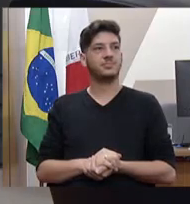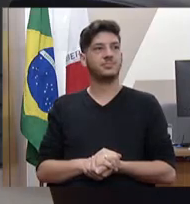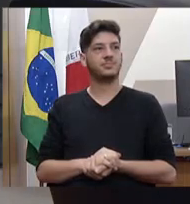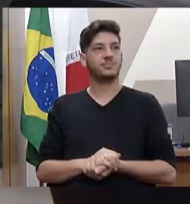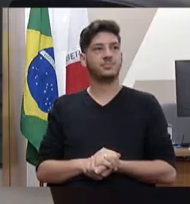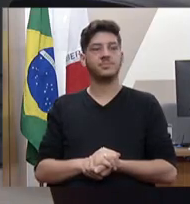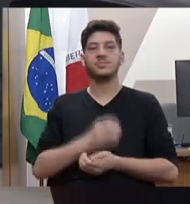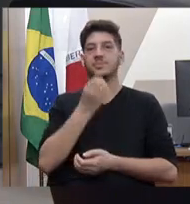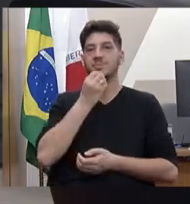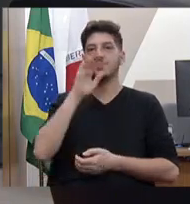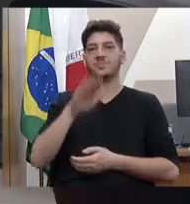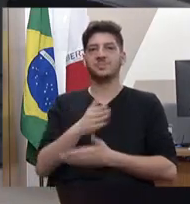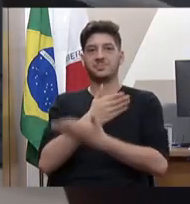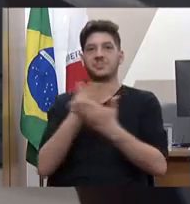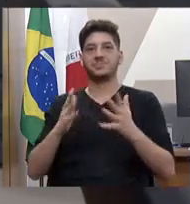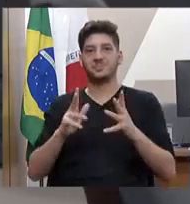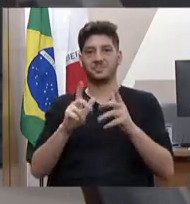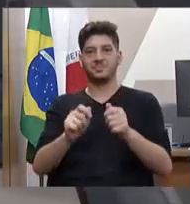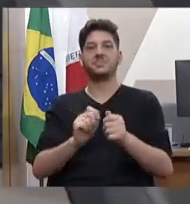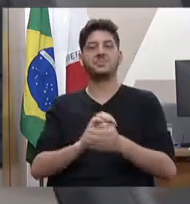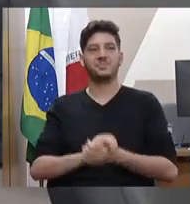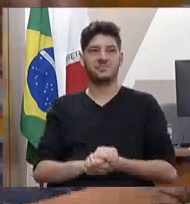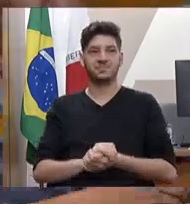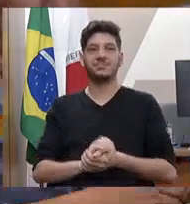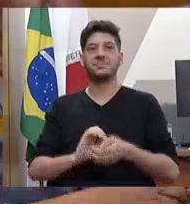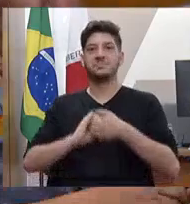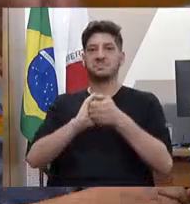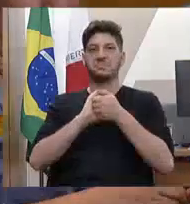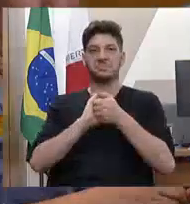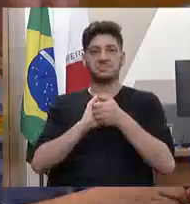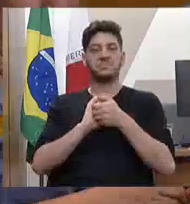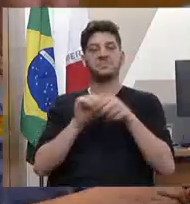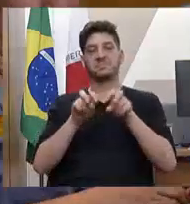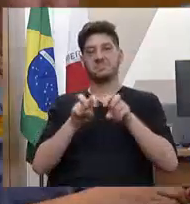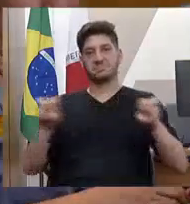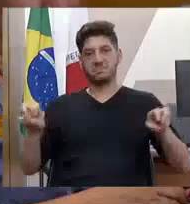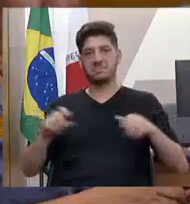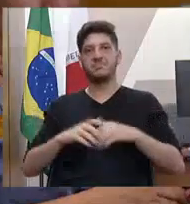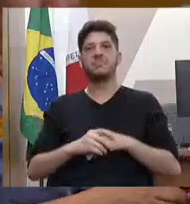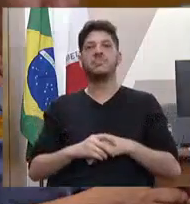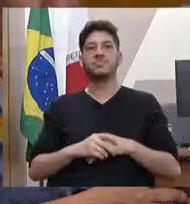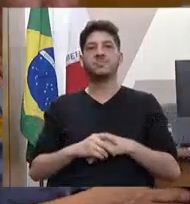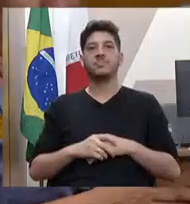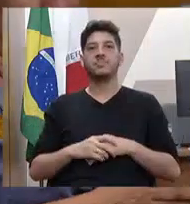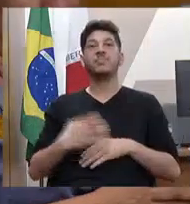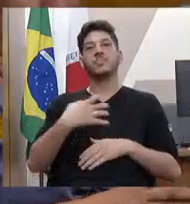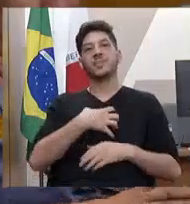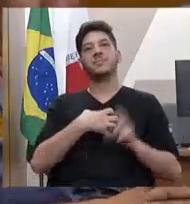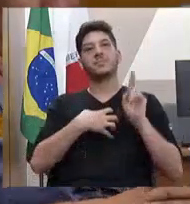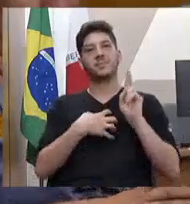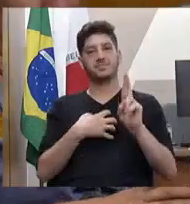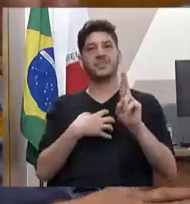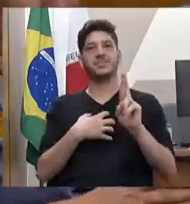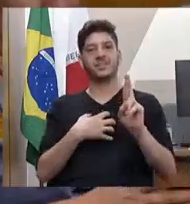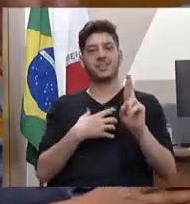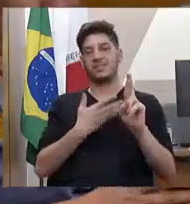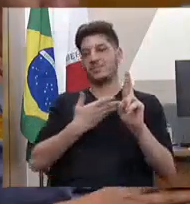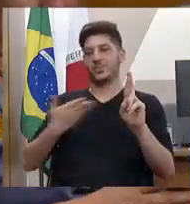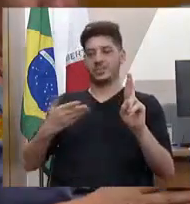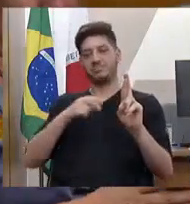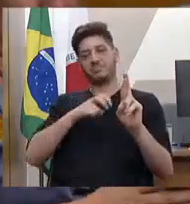Boa tarde a todas e todos cumprimentar a mesa eu me senti muito bem representada pela falas todas e todos